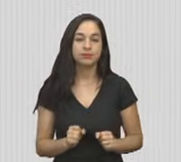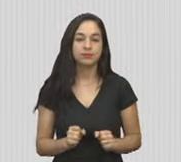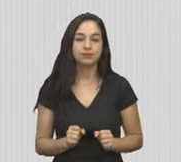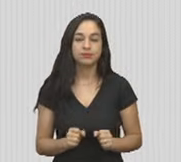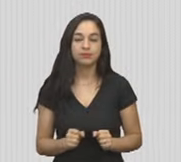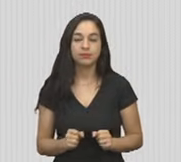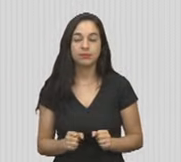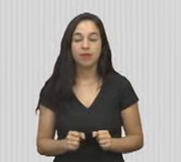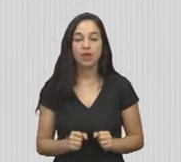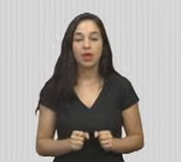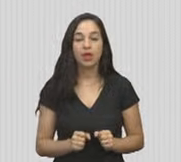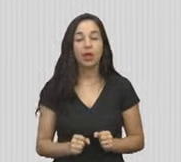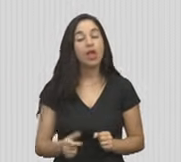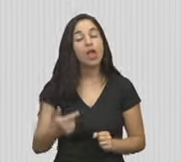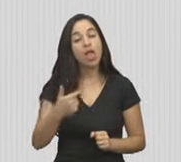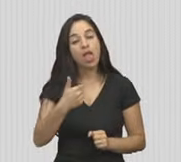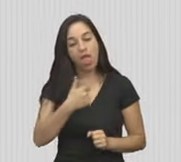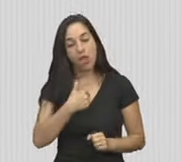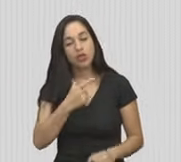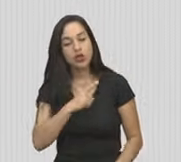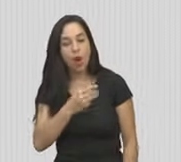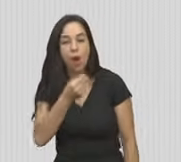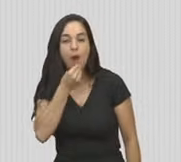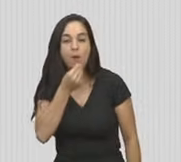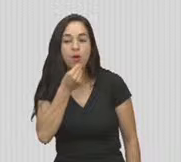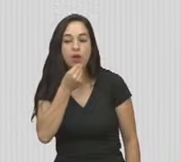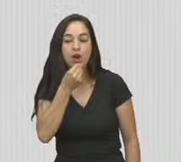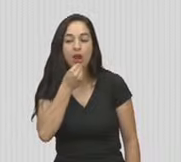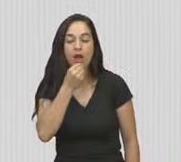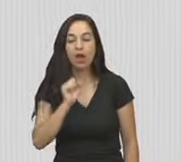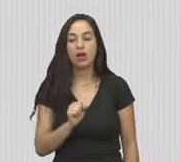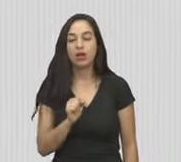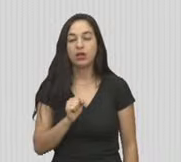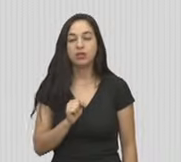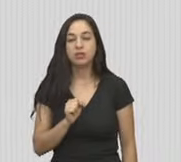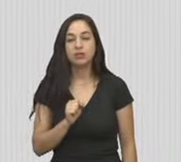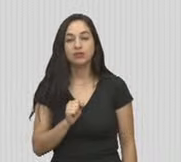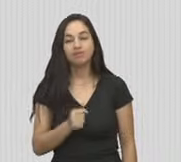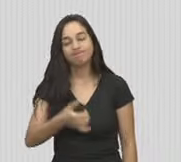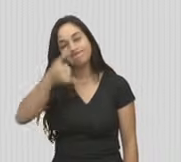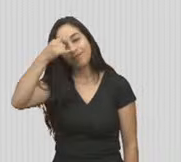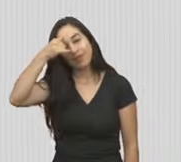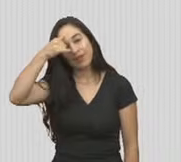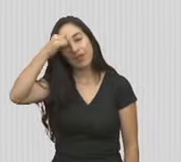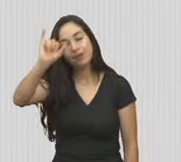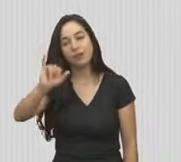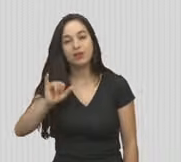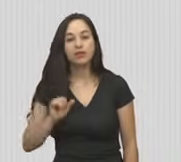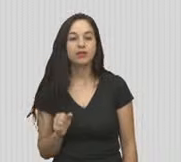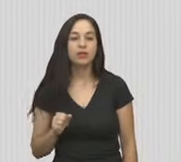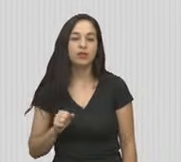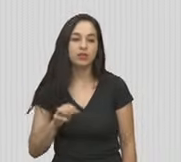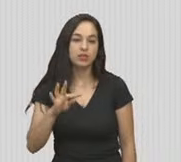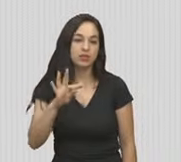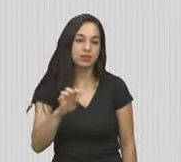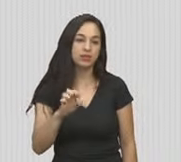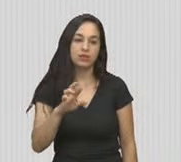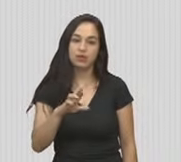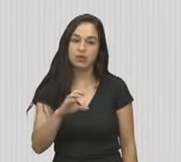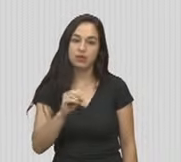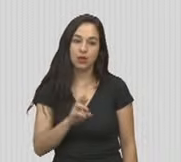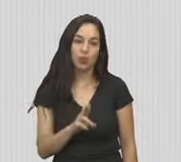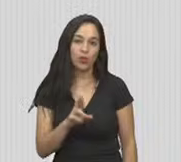Tive a oportunidade de me aprofundar no campo de antiterror, do contra-terror, por causa do Krav